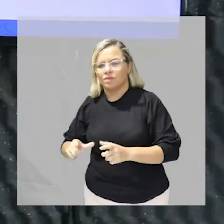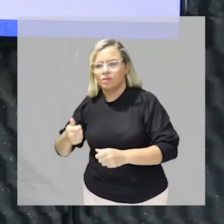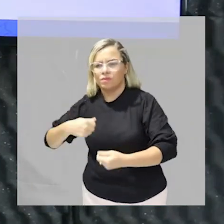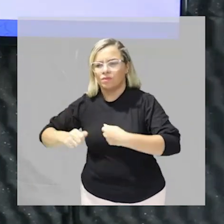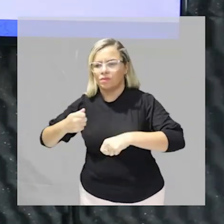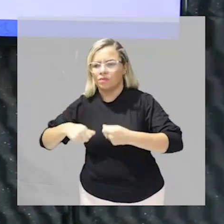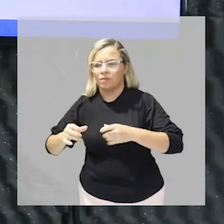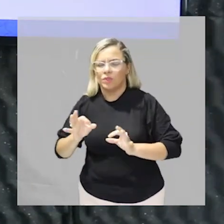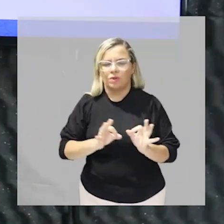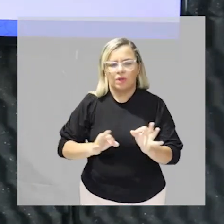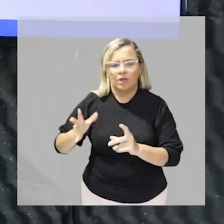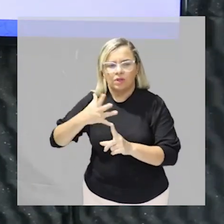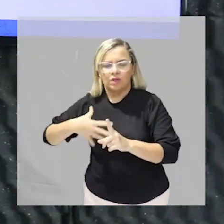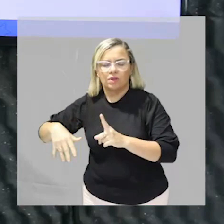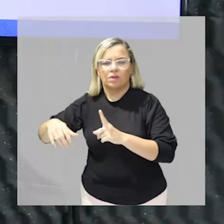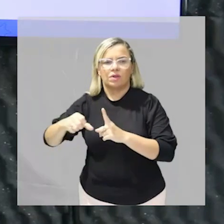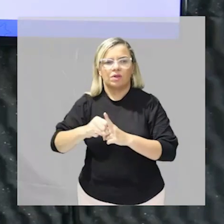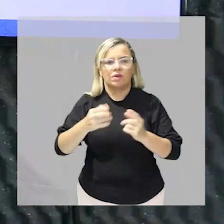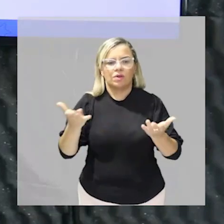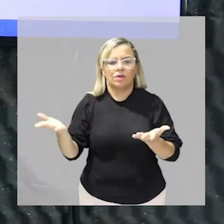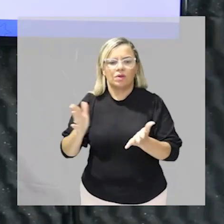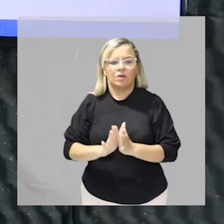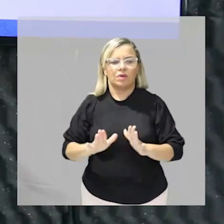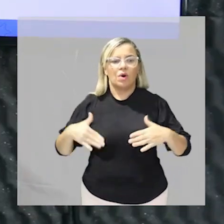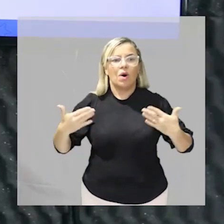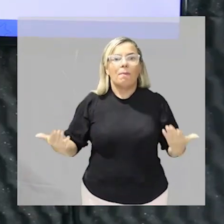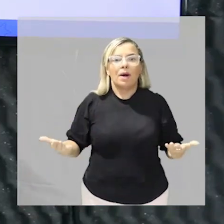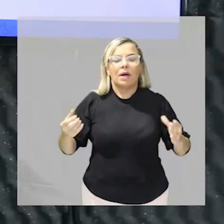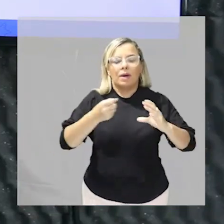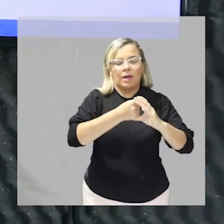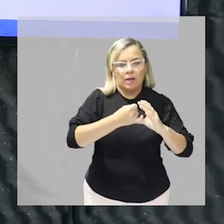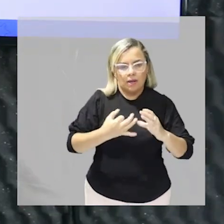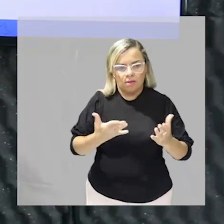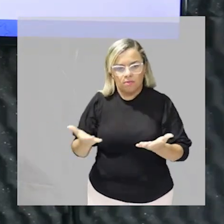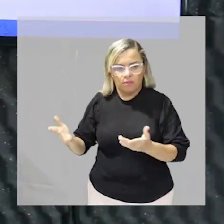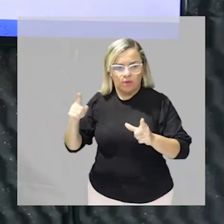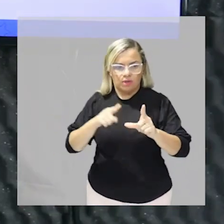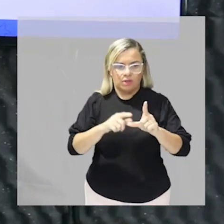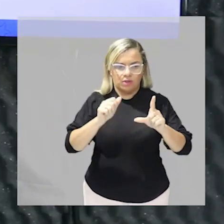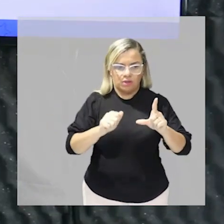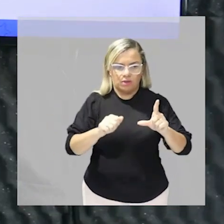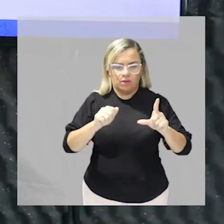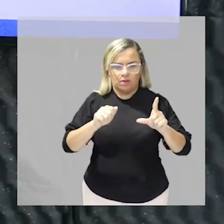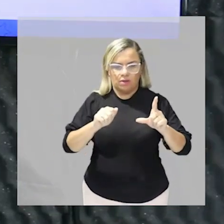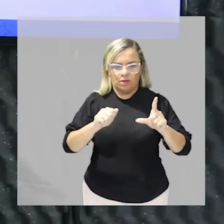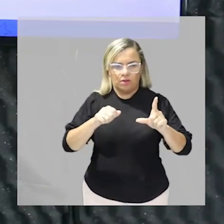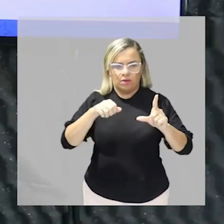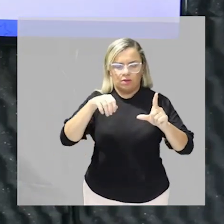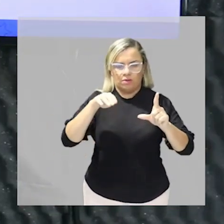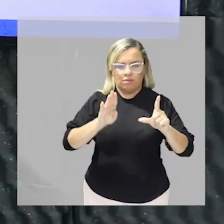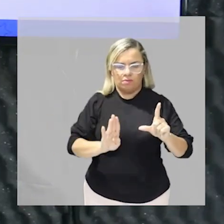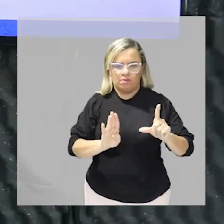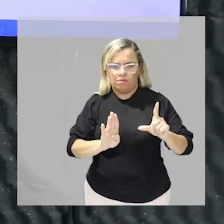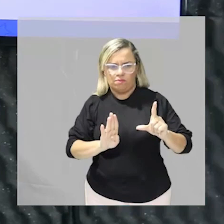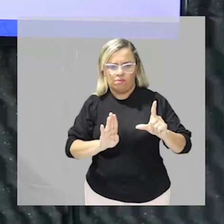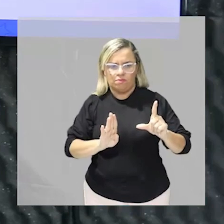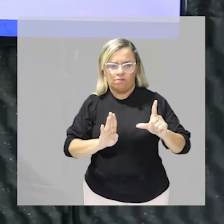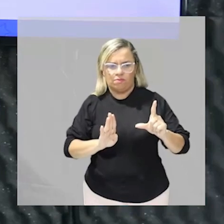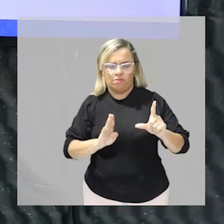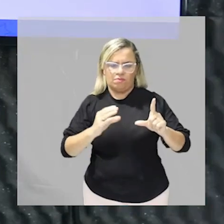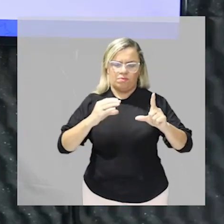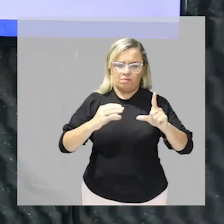e uma organização social, que vai ser marcada por uma característica, vai ser escassez de incentivo cultural, rompimento dos vínculos